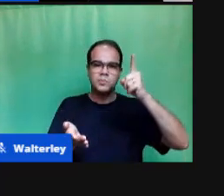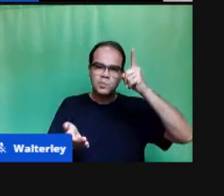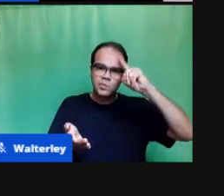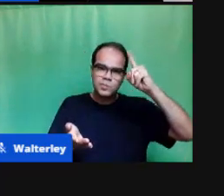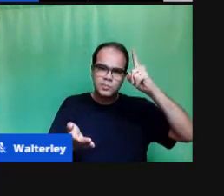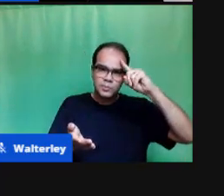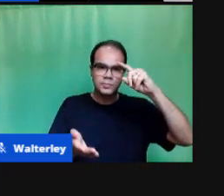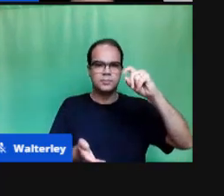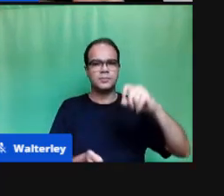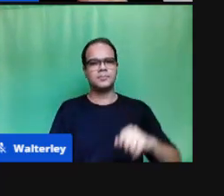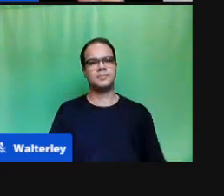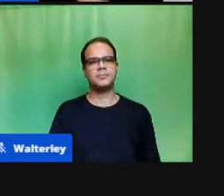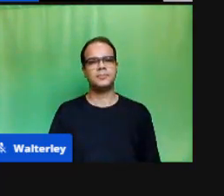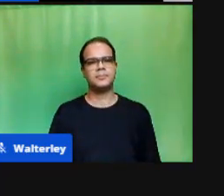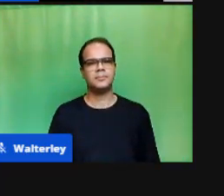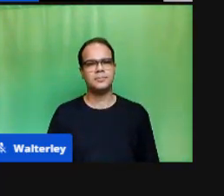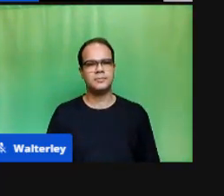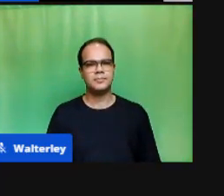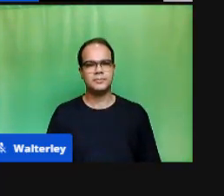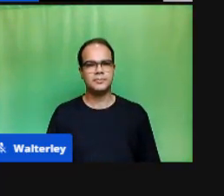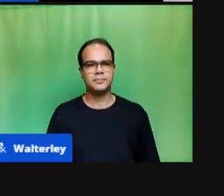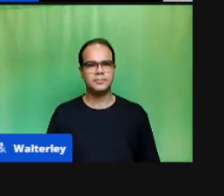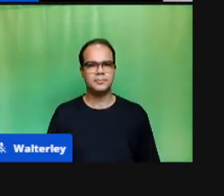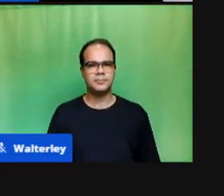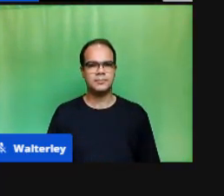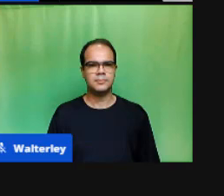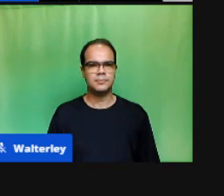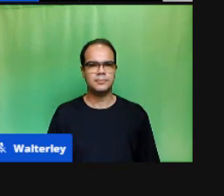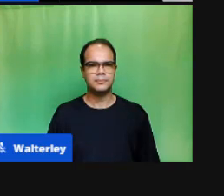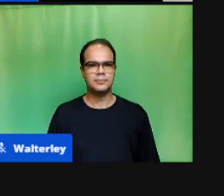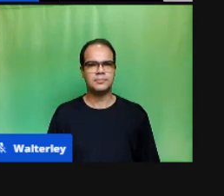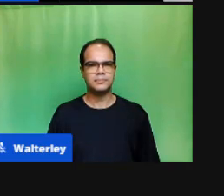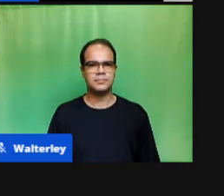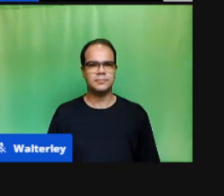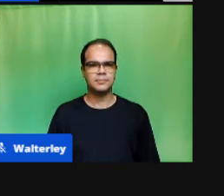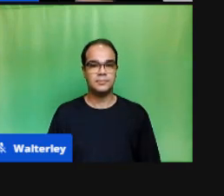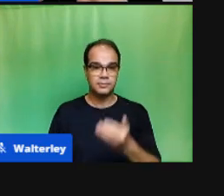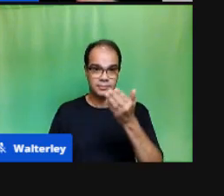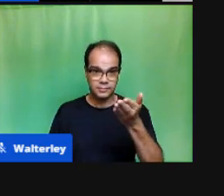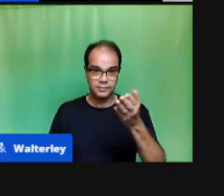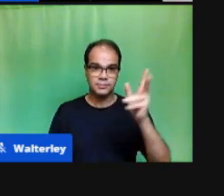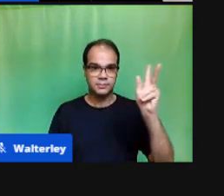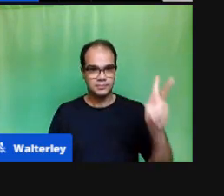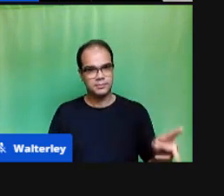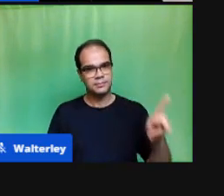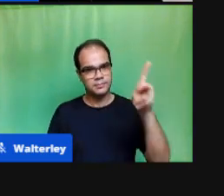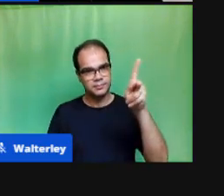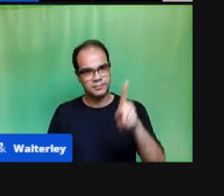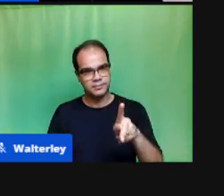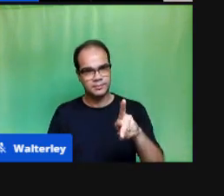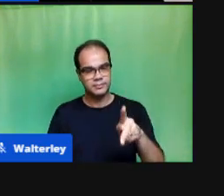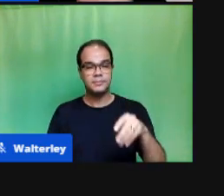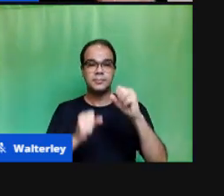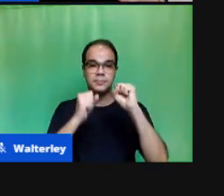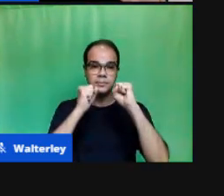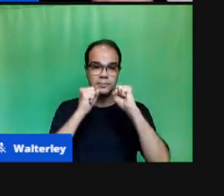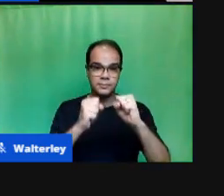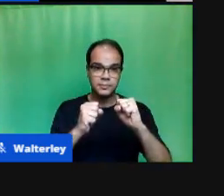né? Então, procurem as atividades onde nós trabalhamos isso. E essas atividades devem ser